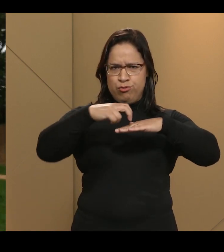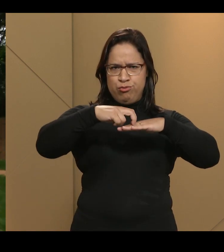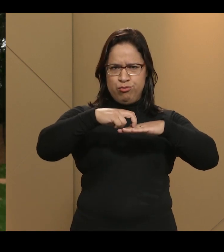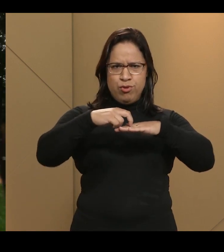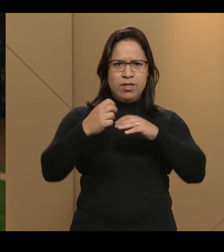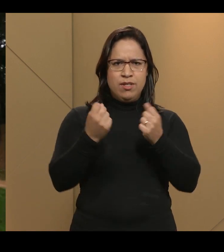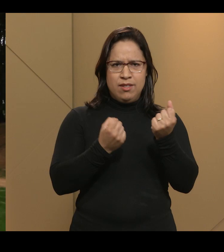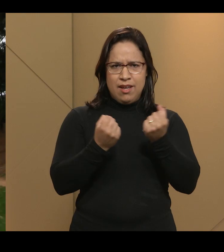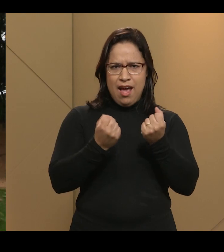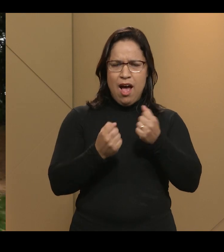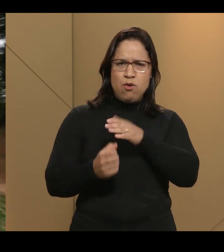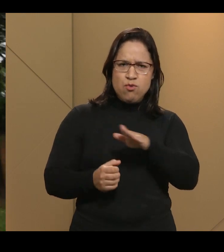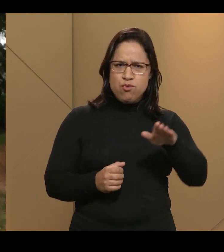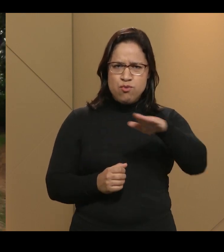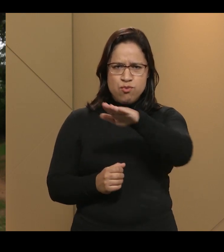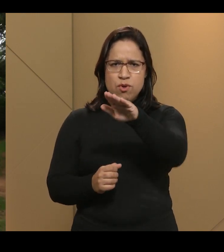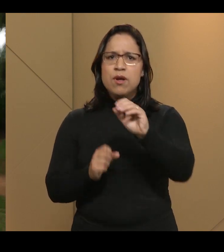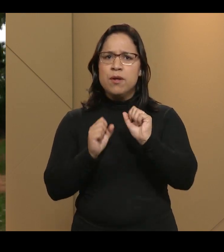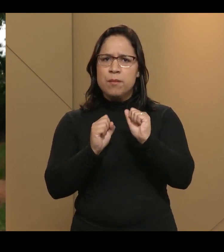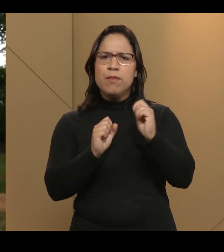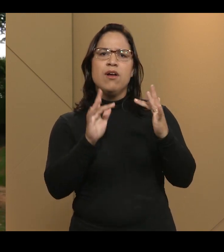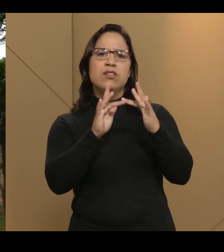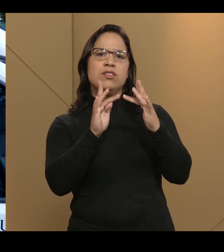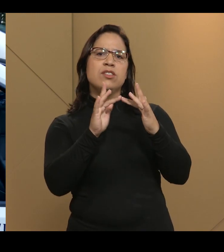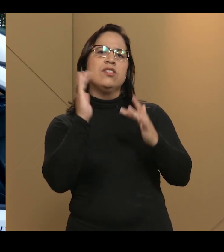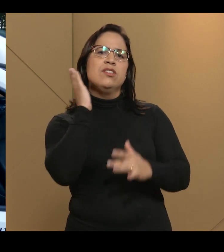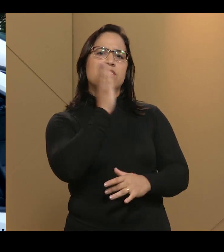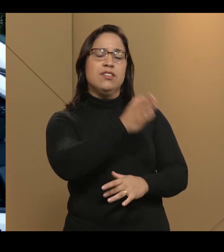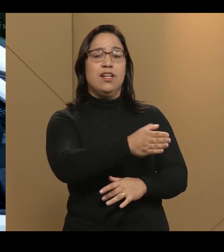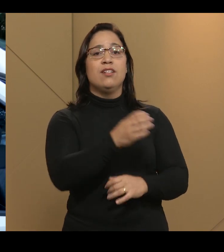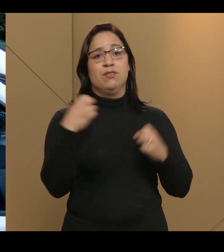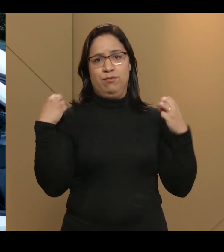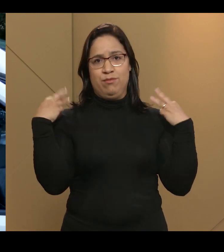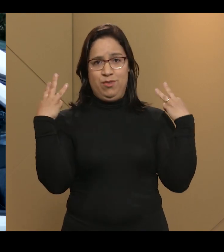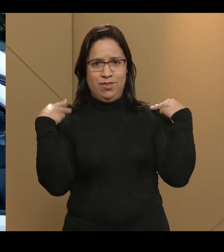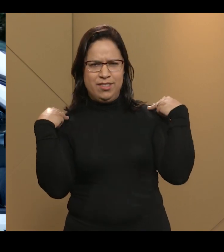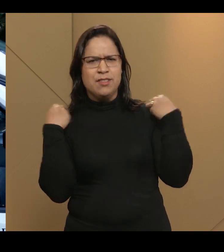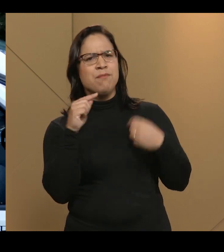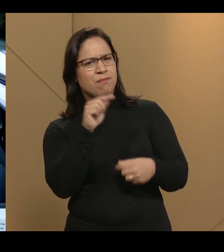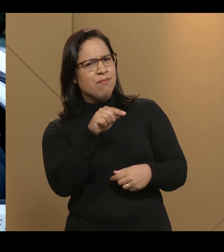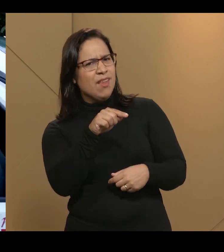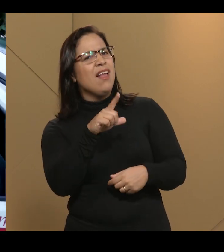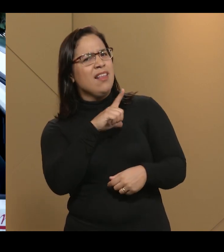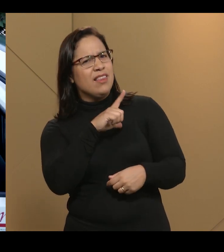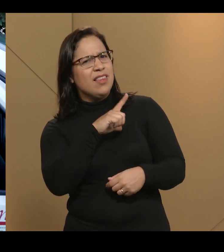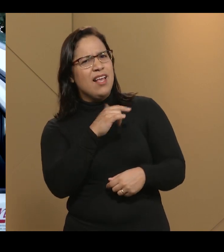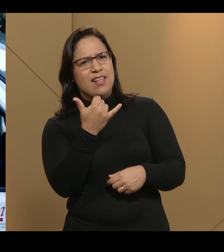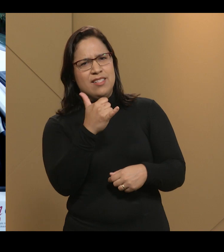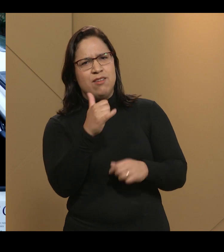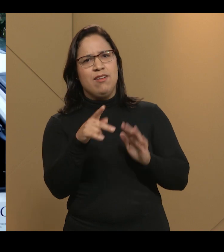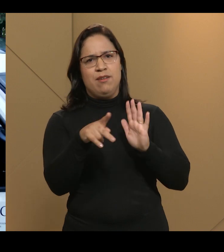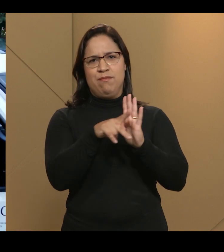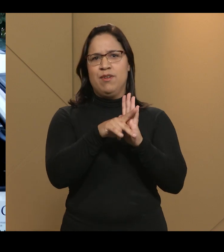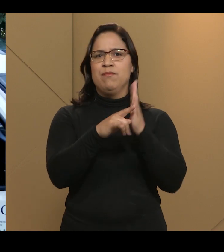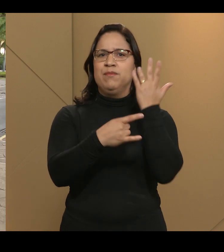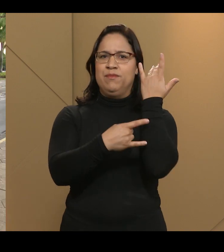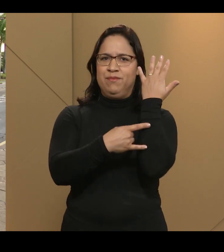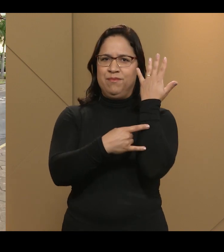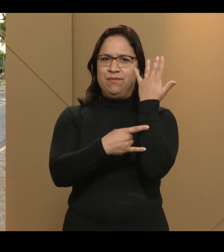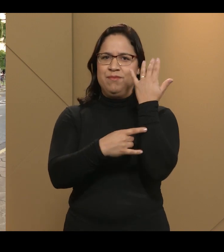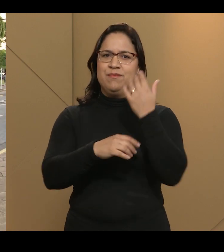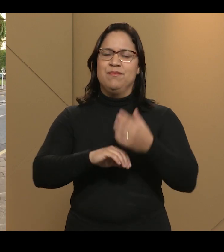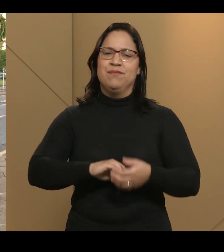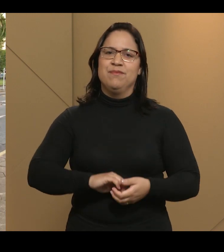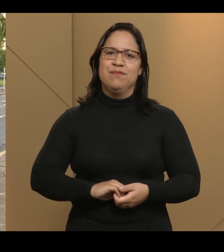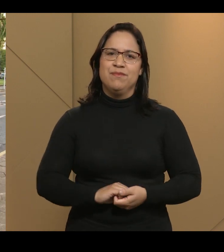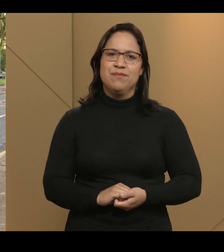que o motorista fizer a primeira viagem, digamos assim, o aluno passa a fazer o contato diretamente com o motorista